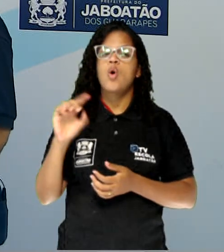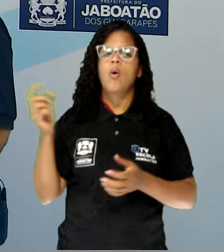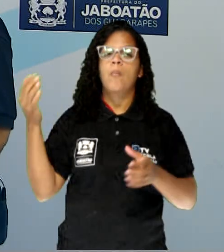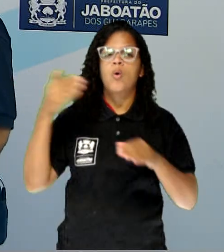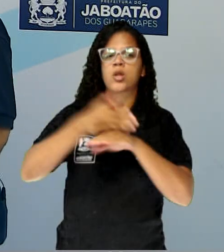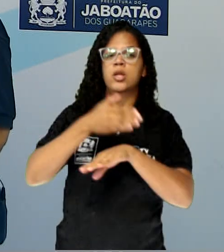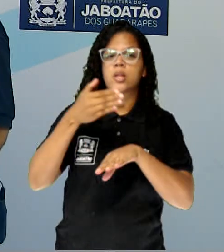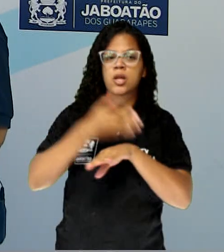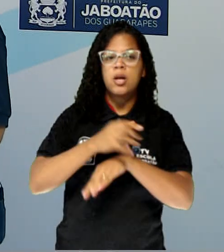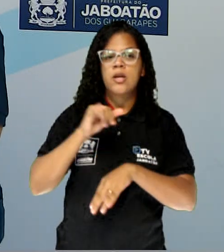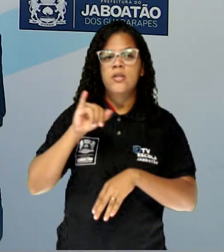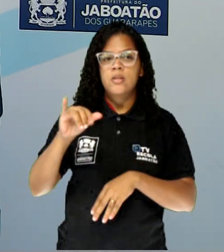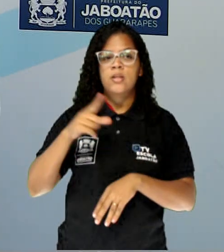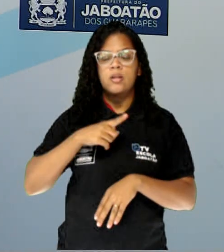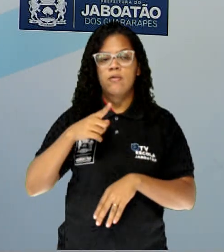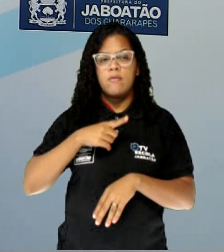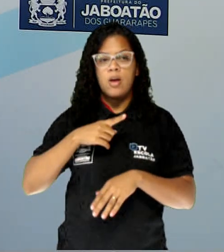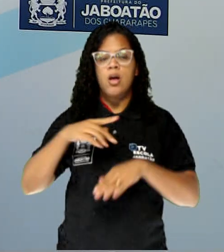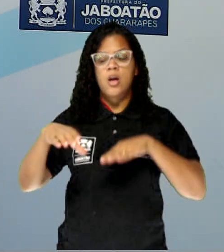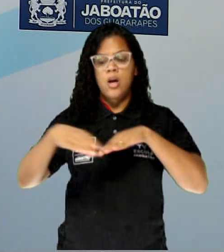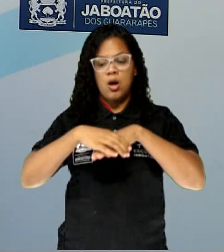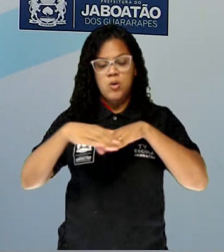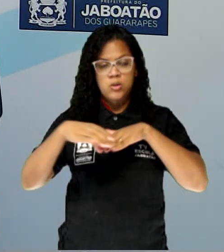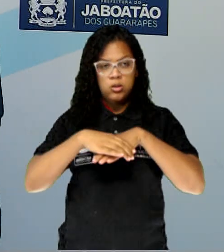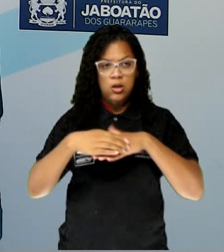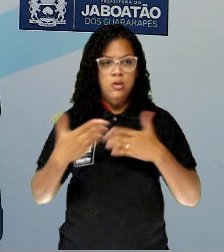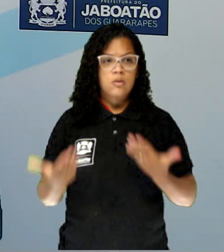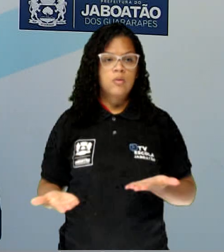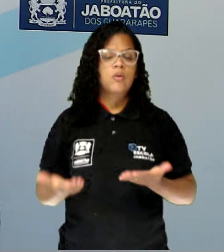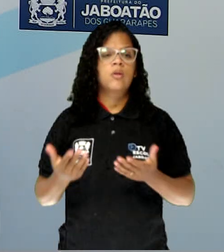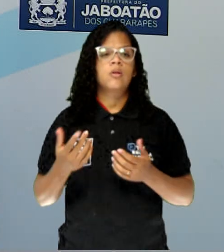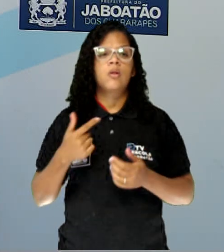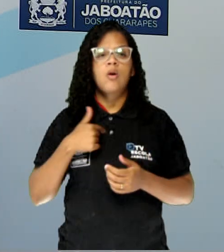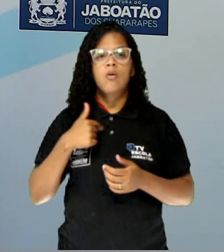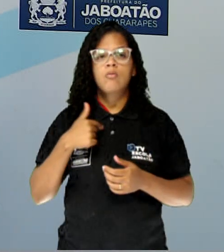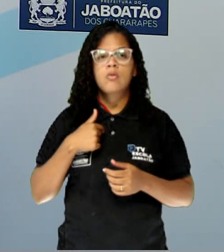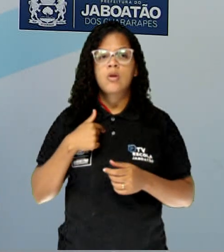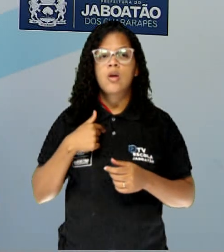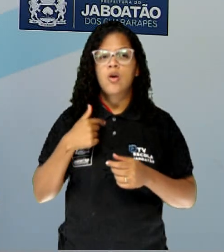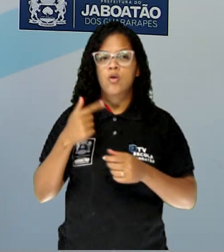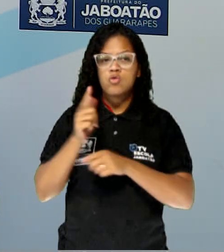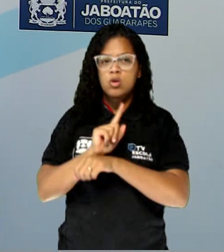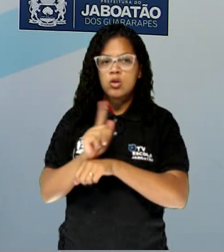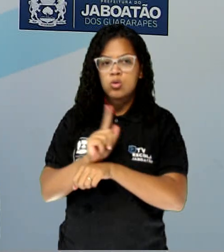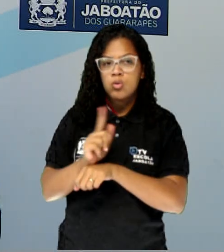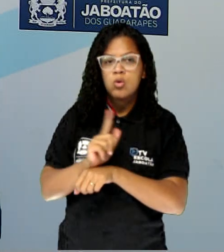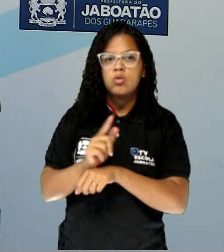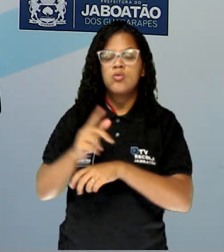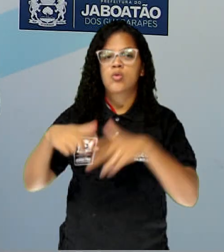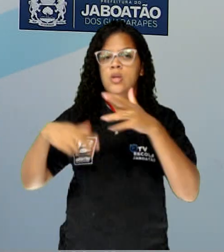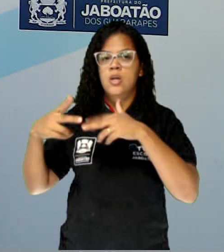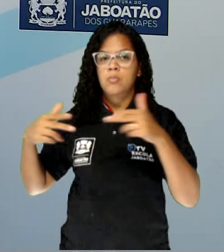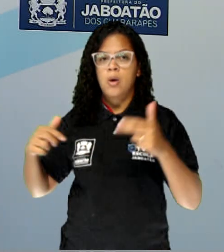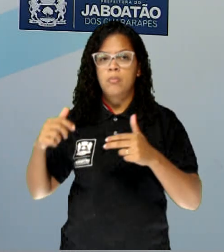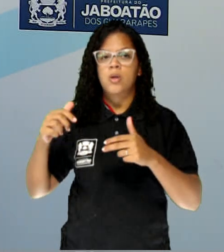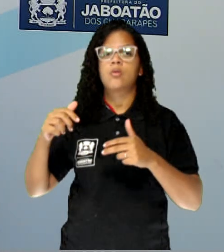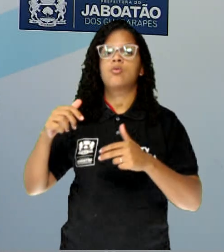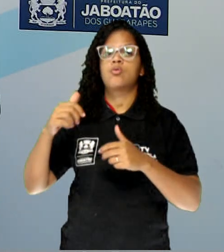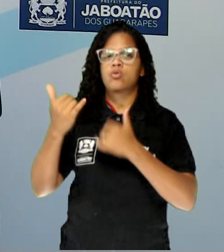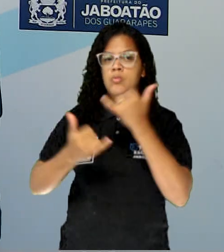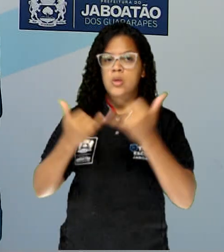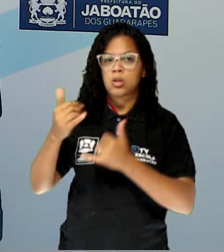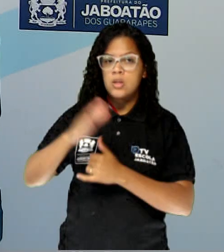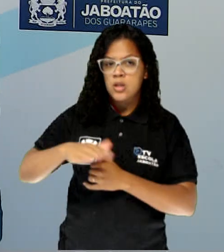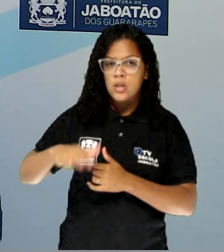calçados. Fica o meu repúdio aos gestores dos equipamentos infantis do Shopping Barra, que exclui crianças